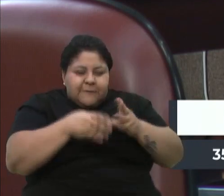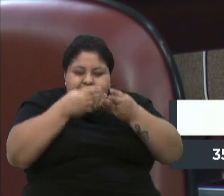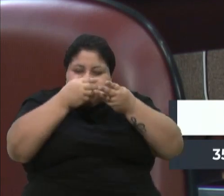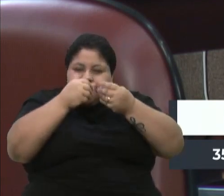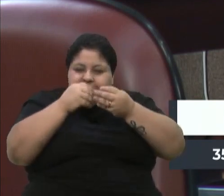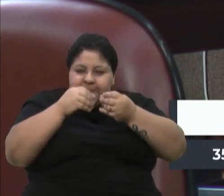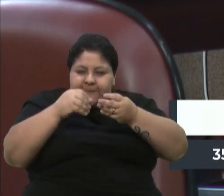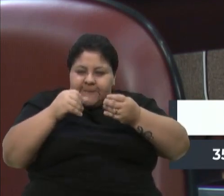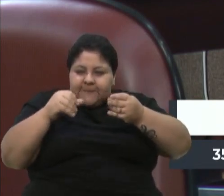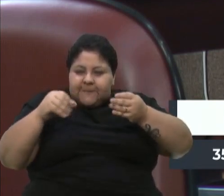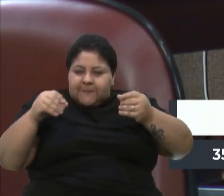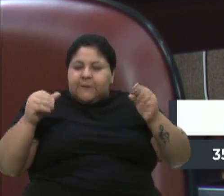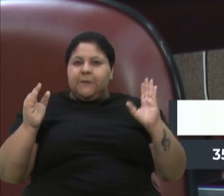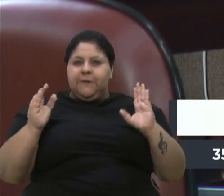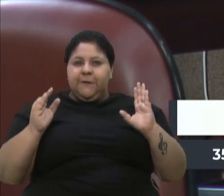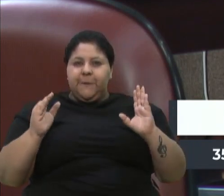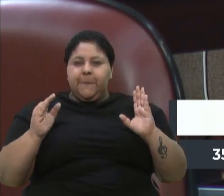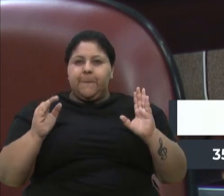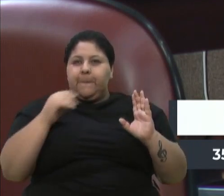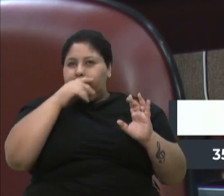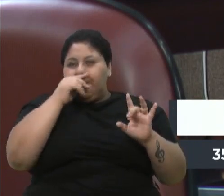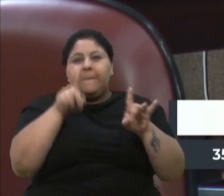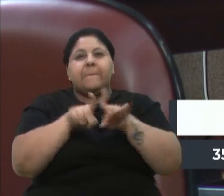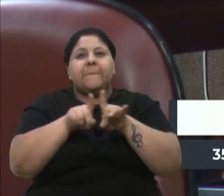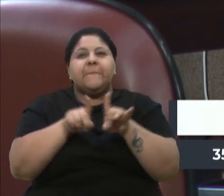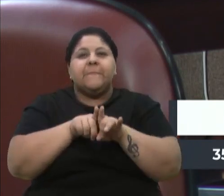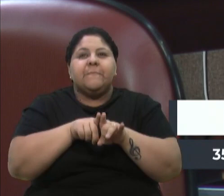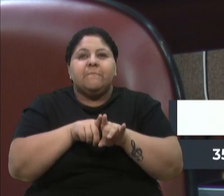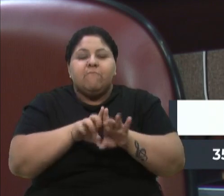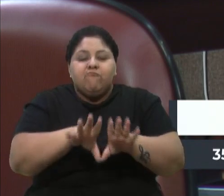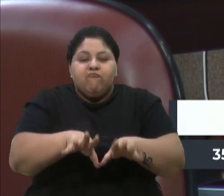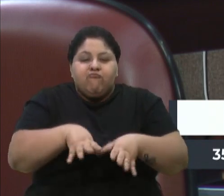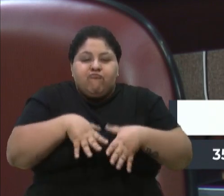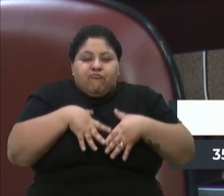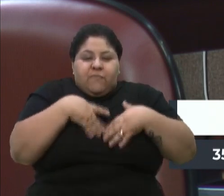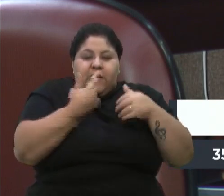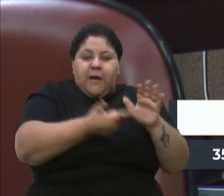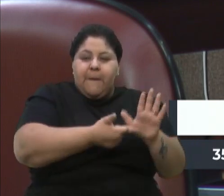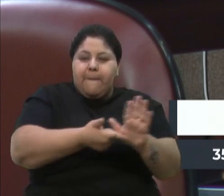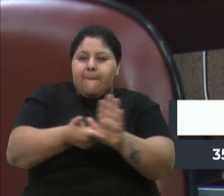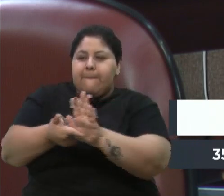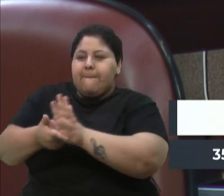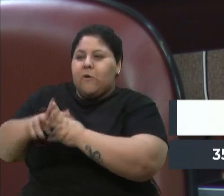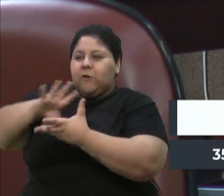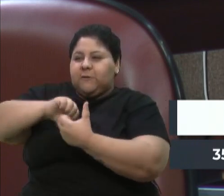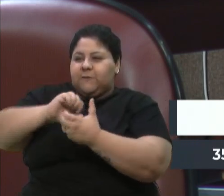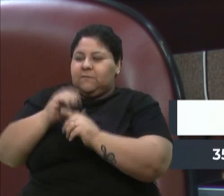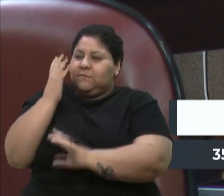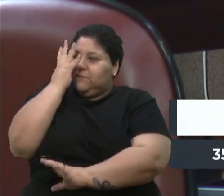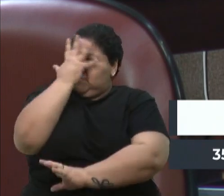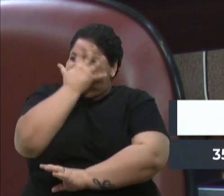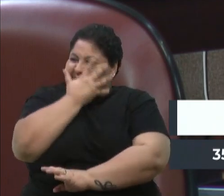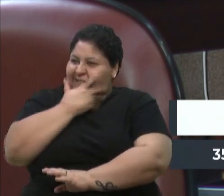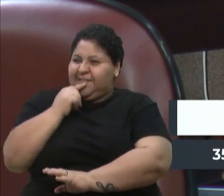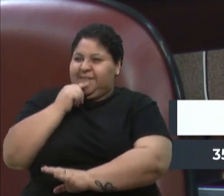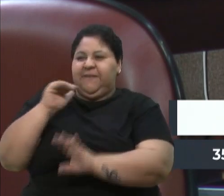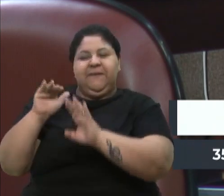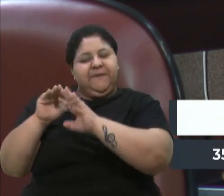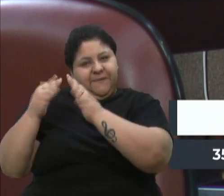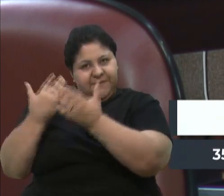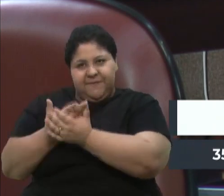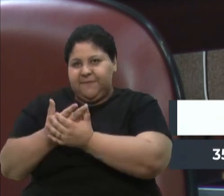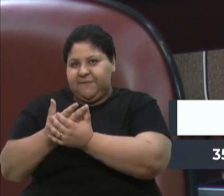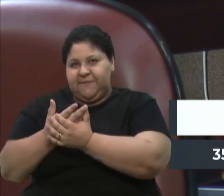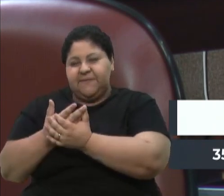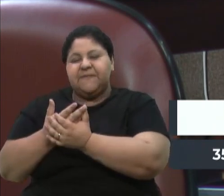muito aflorada e assim, ó, expressa essa arte, essa beleza aí, então, no colégio. Então, nada melhor que fazer